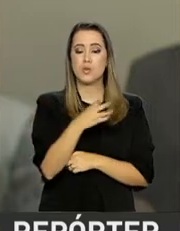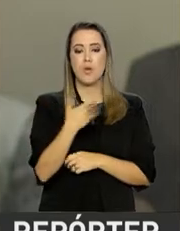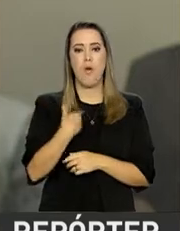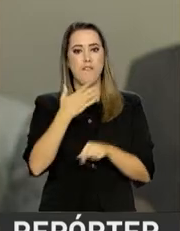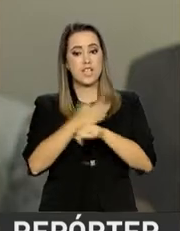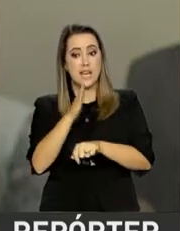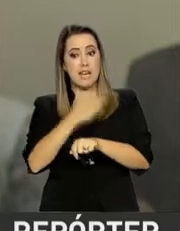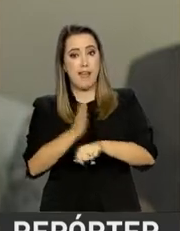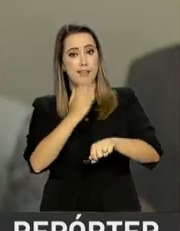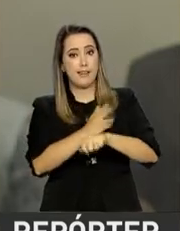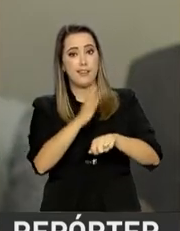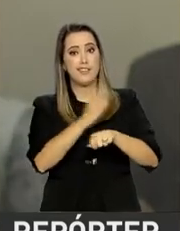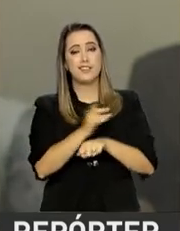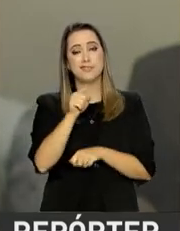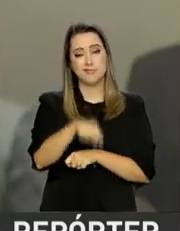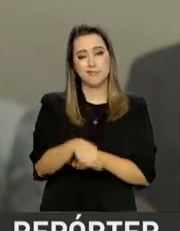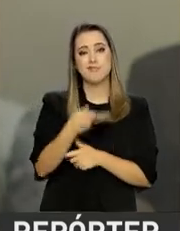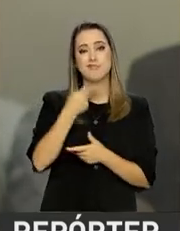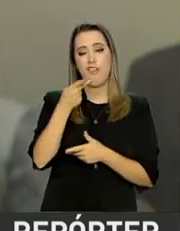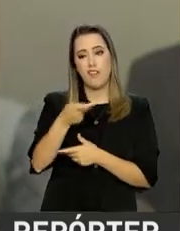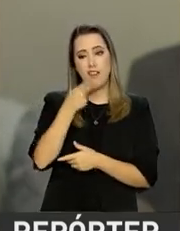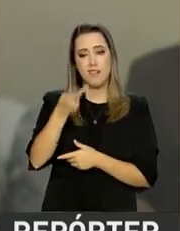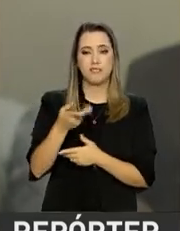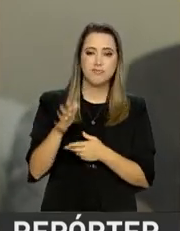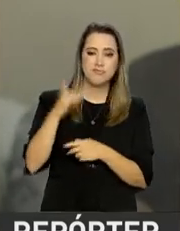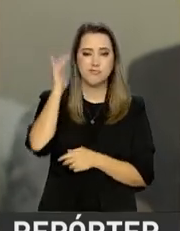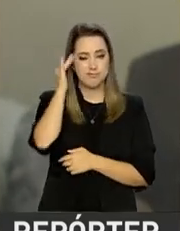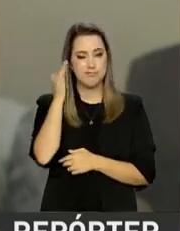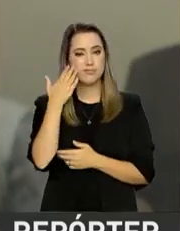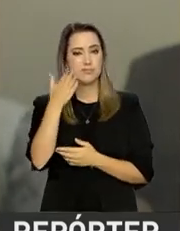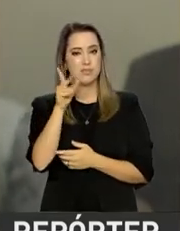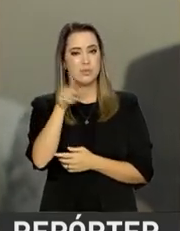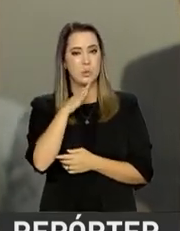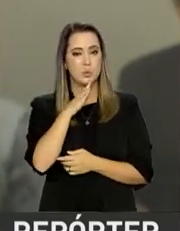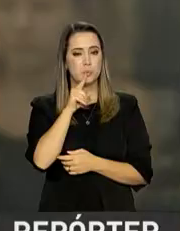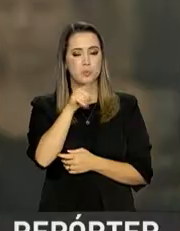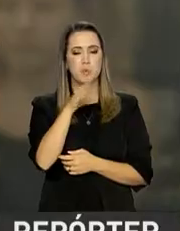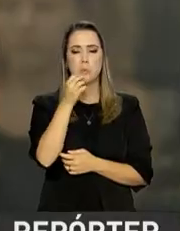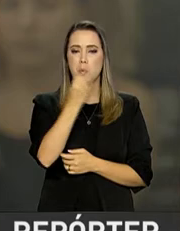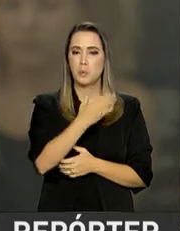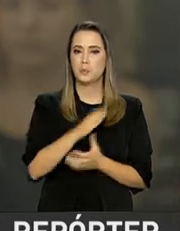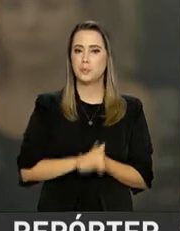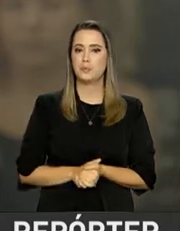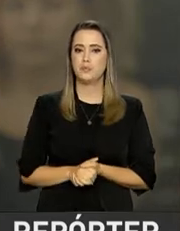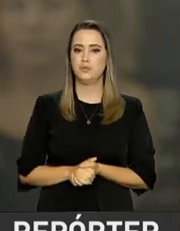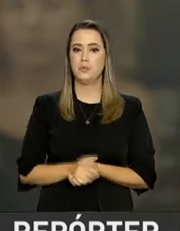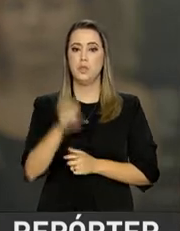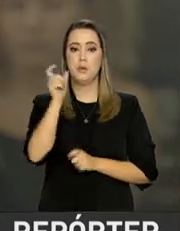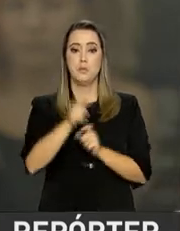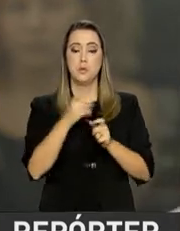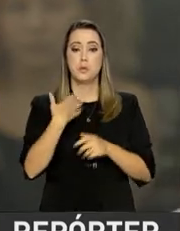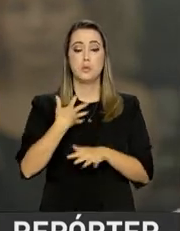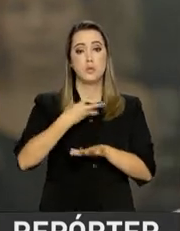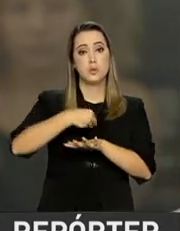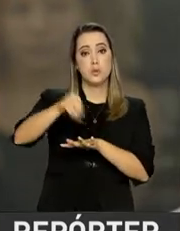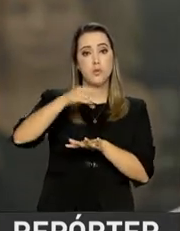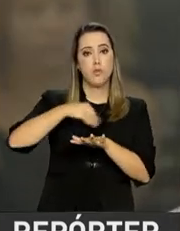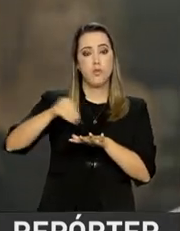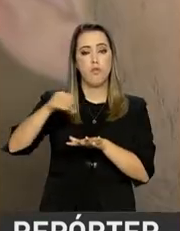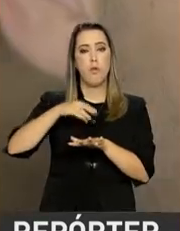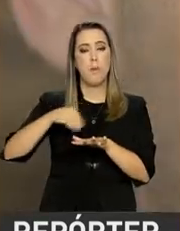a gente aprendeu aqui dentro da escola e pôr em prática é conhecer é sempre bom e se alguém precisar de informações em